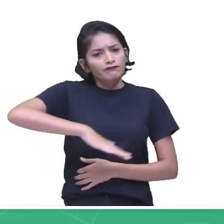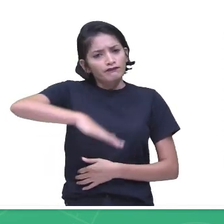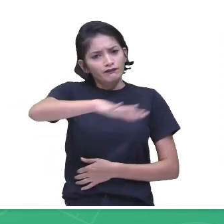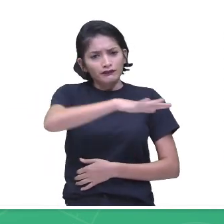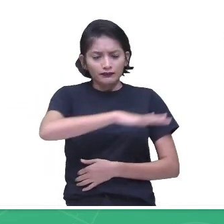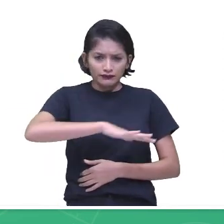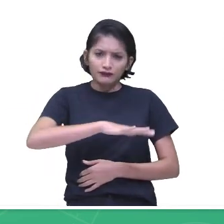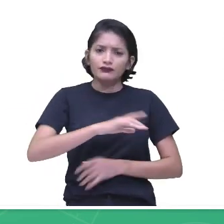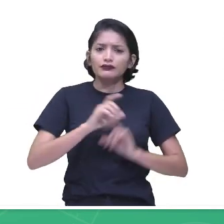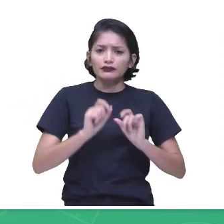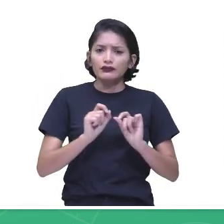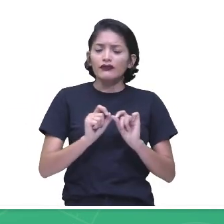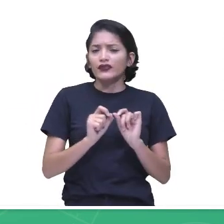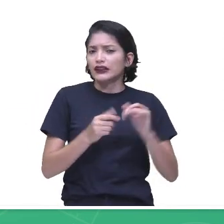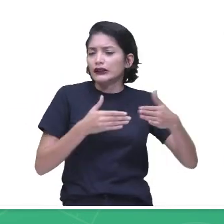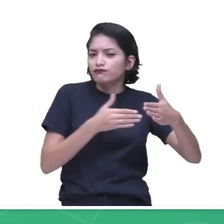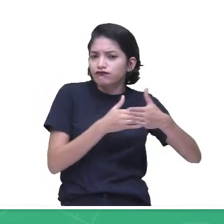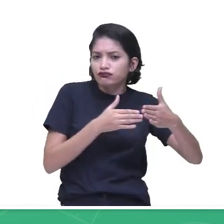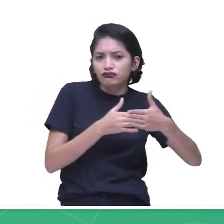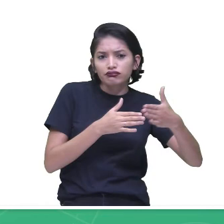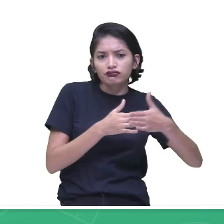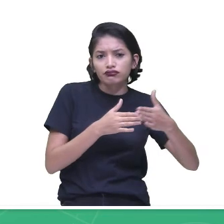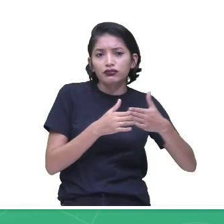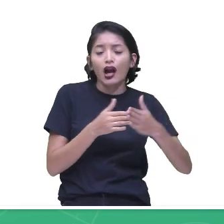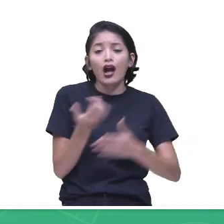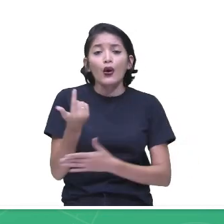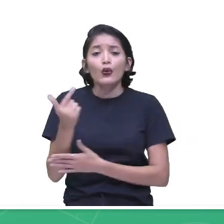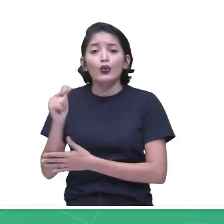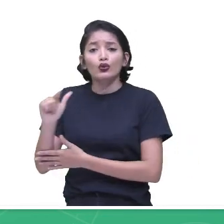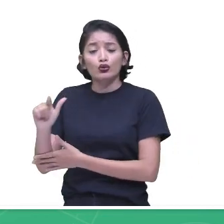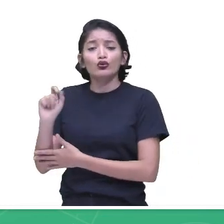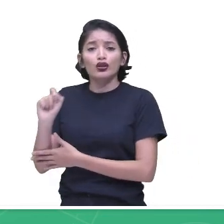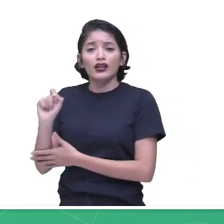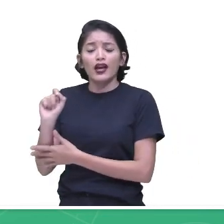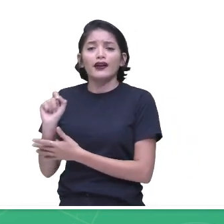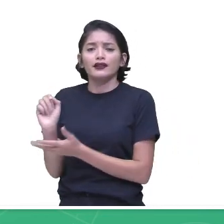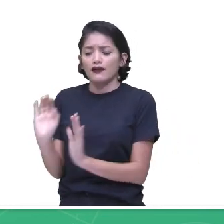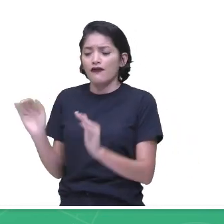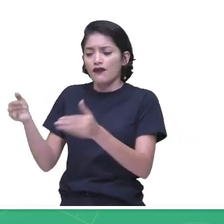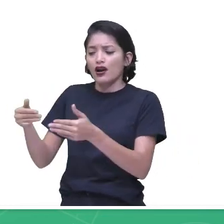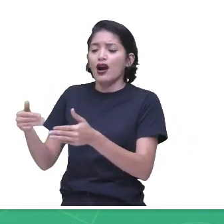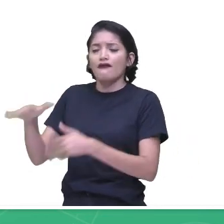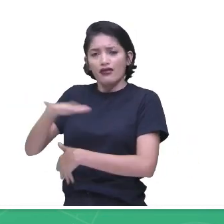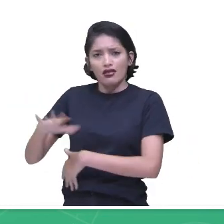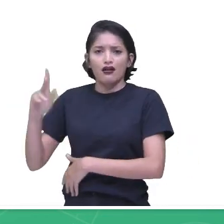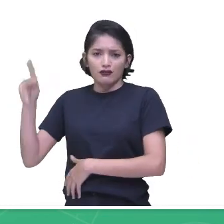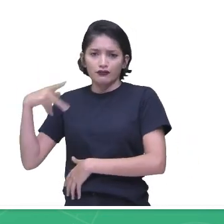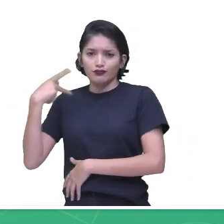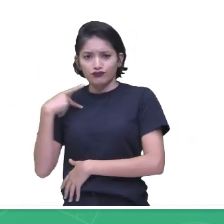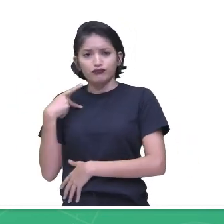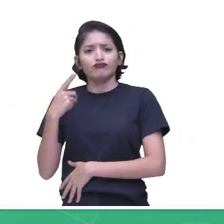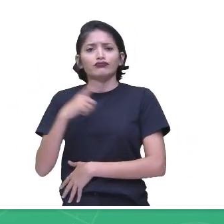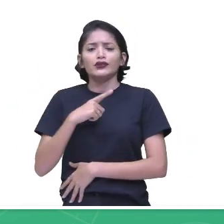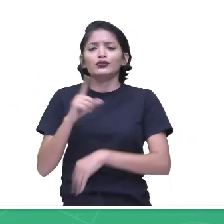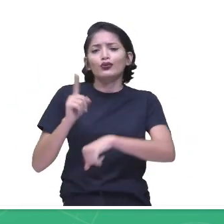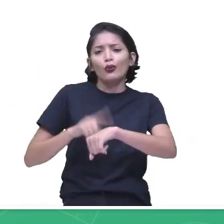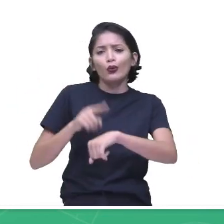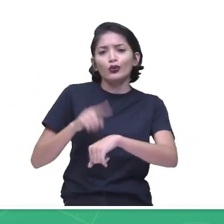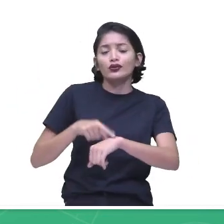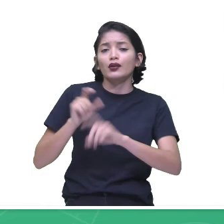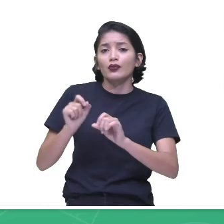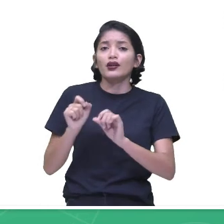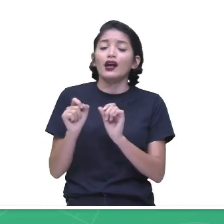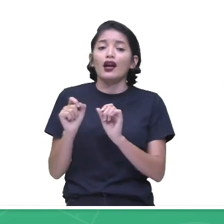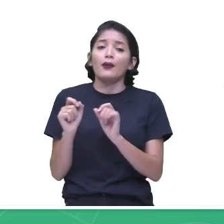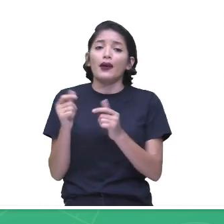fato, restrita àqueles que se dedicavam à política e que tinham tempo para resolver os